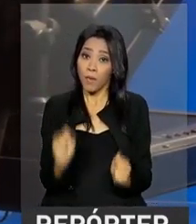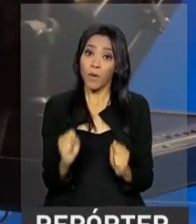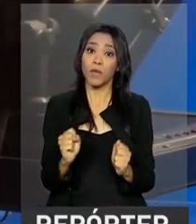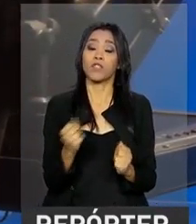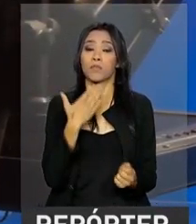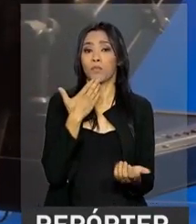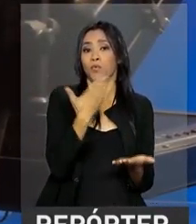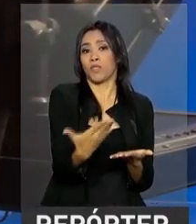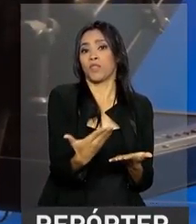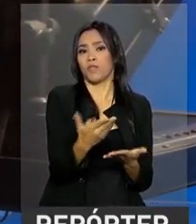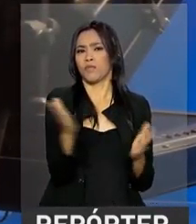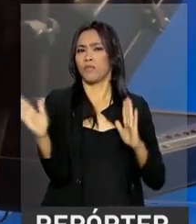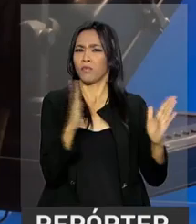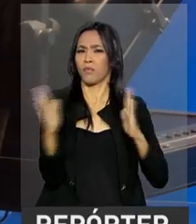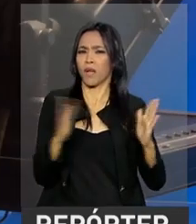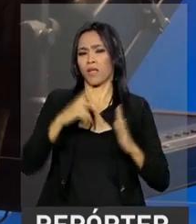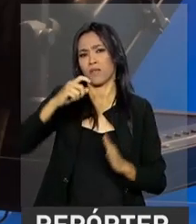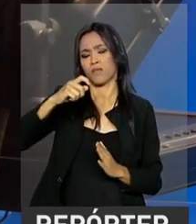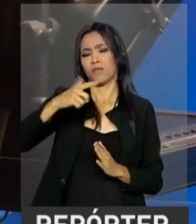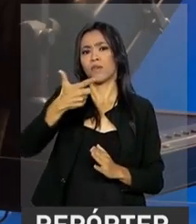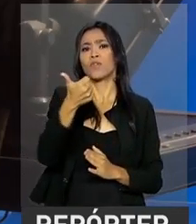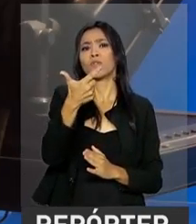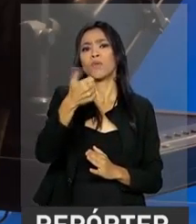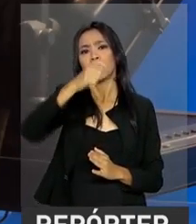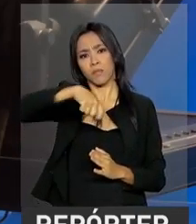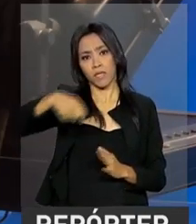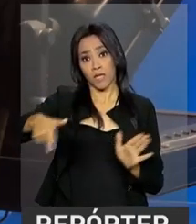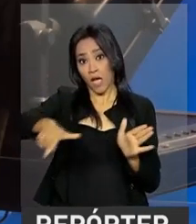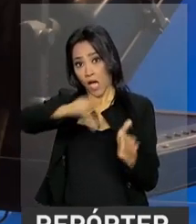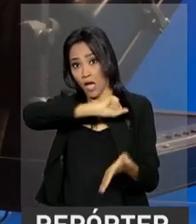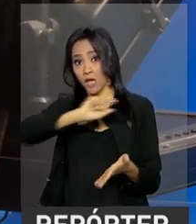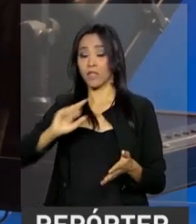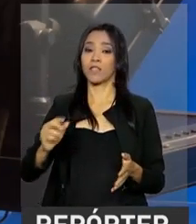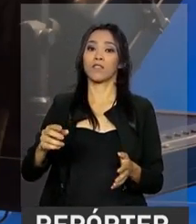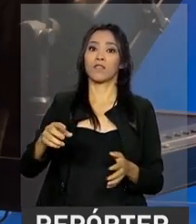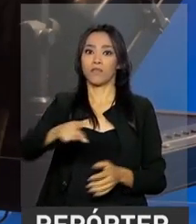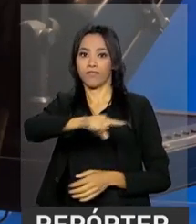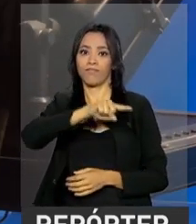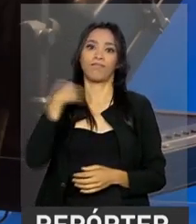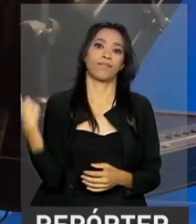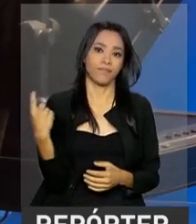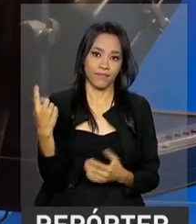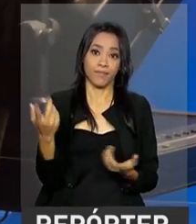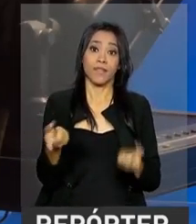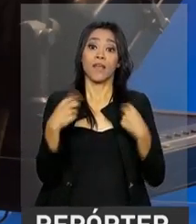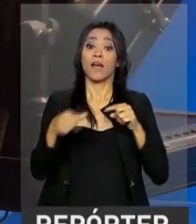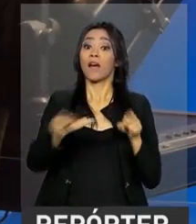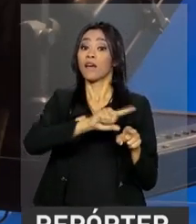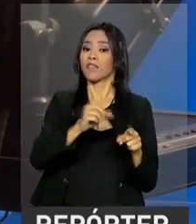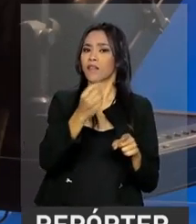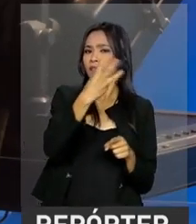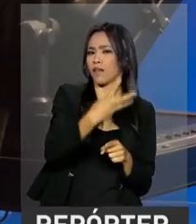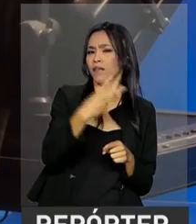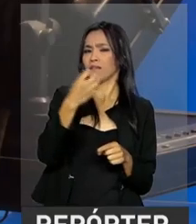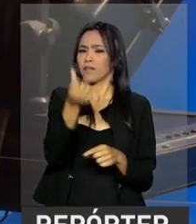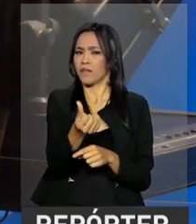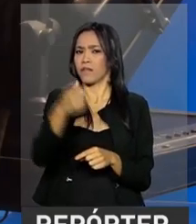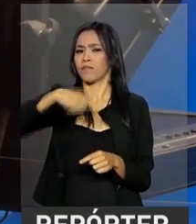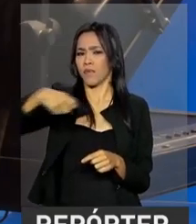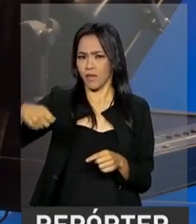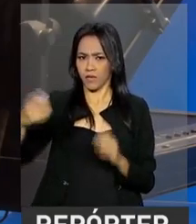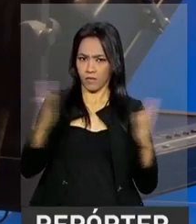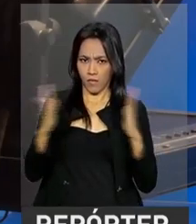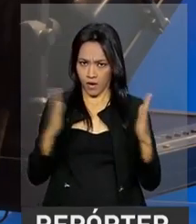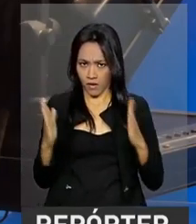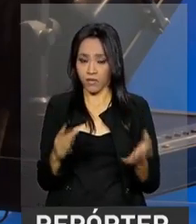num prazo de 12 meses antes do vencimento antes o prazo variava entre 3 e 6 meses